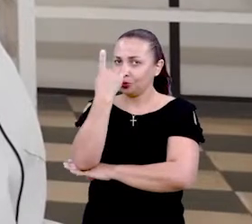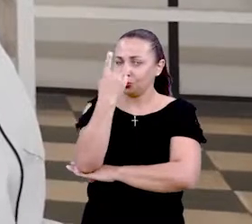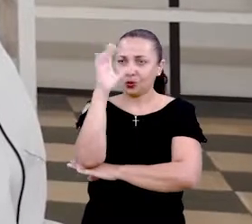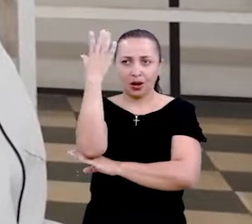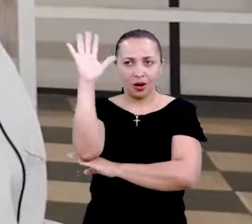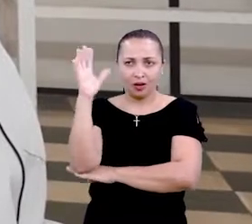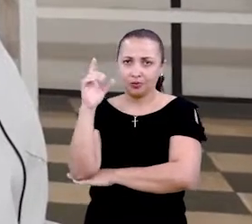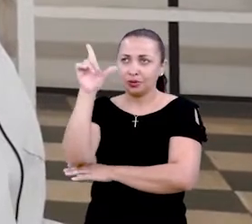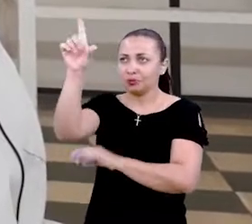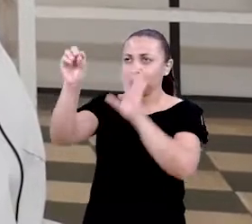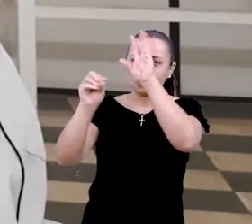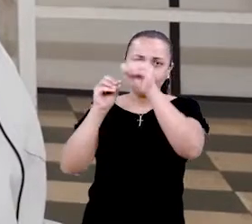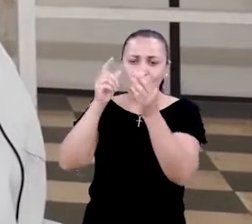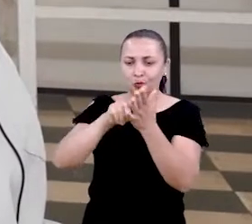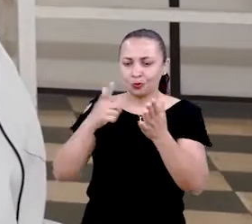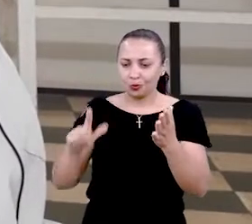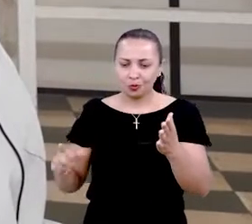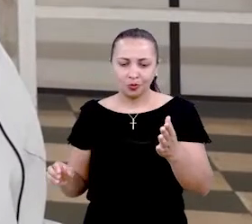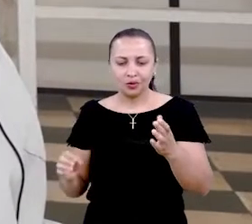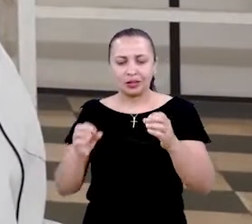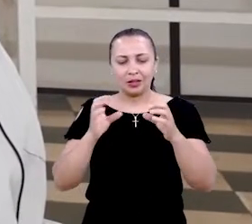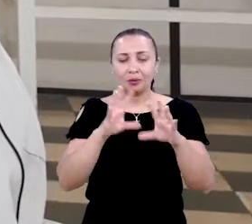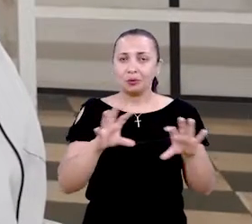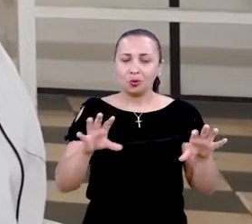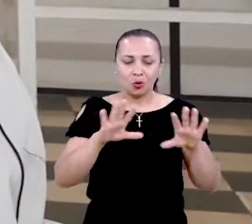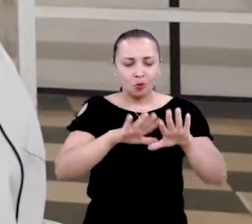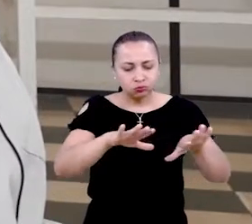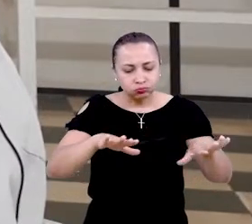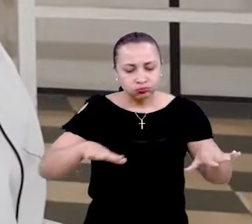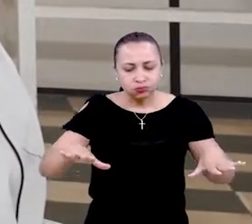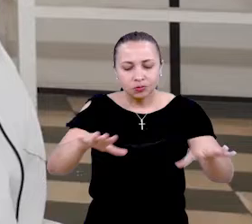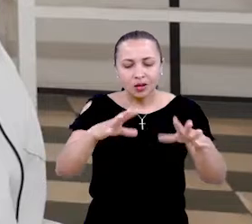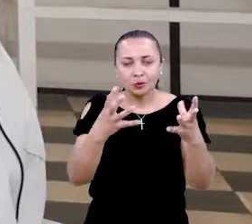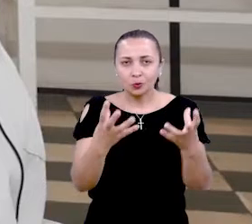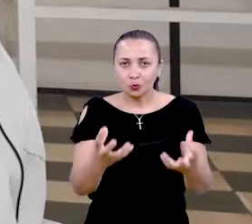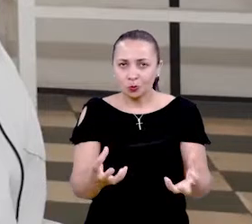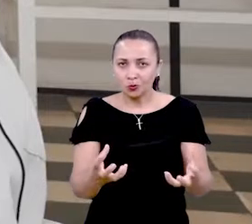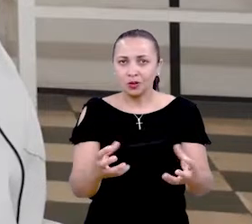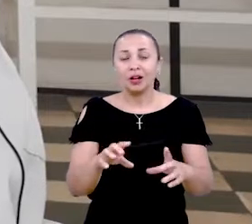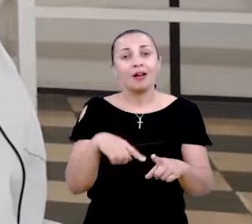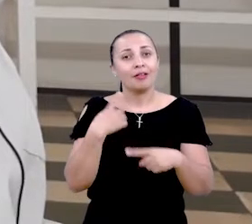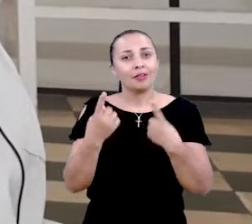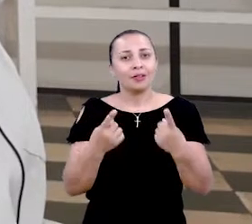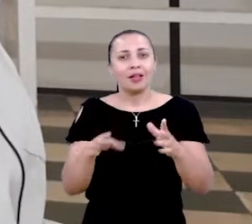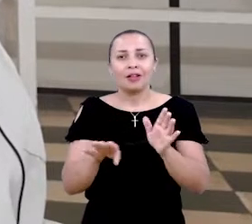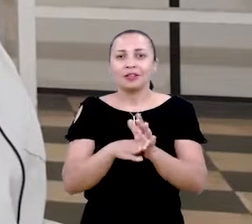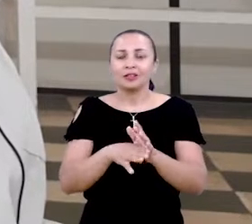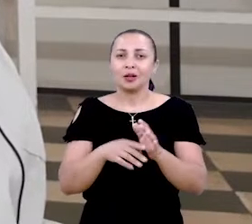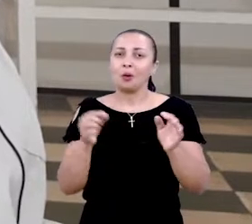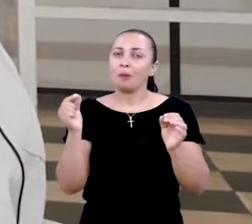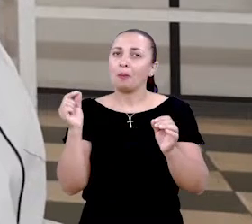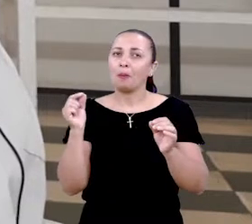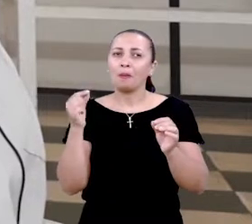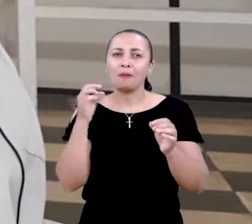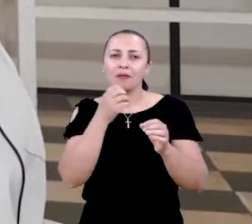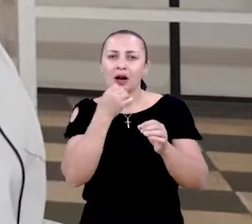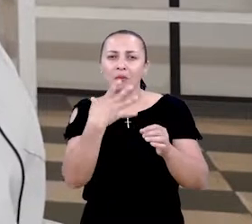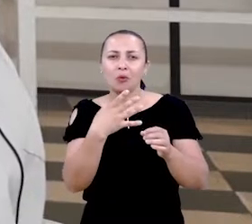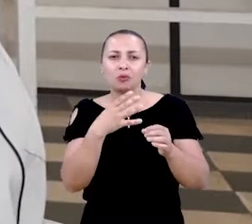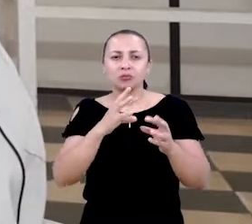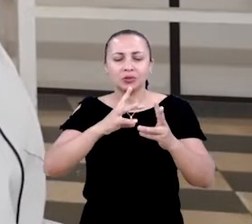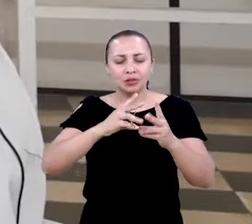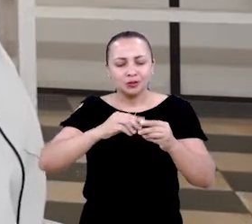árvore, colocamos para secar e a secagem ela tem que chegar até o ponto da folha